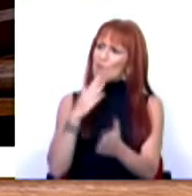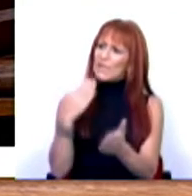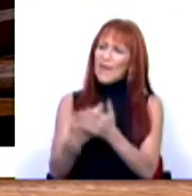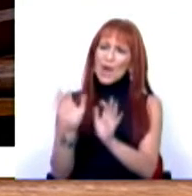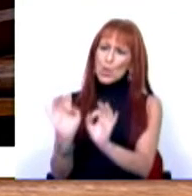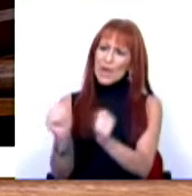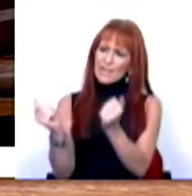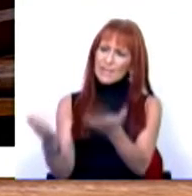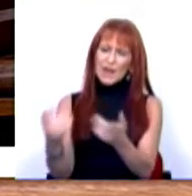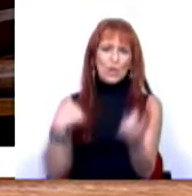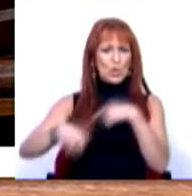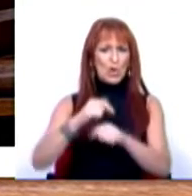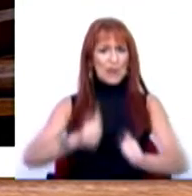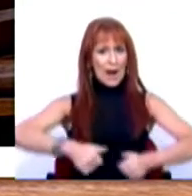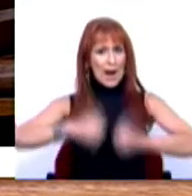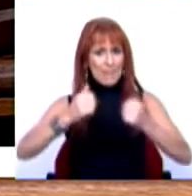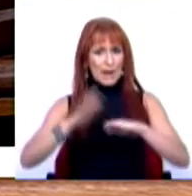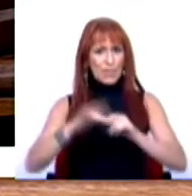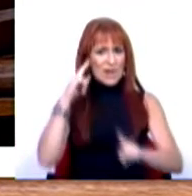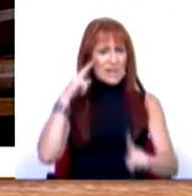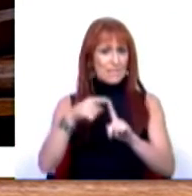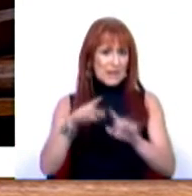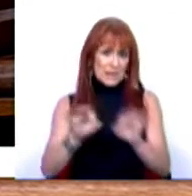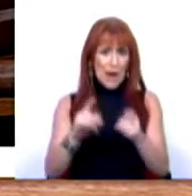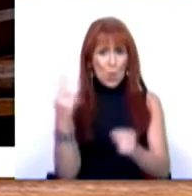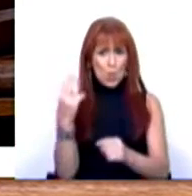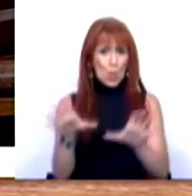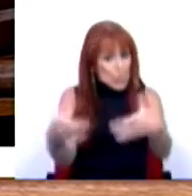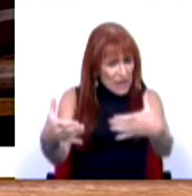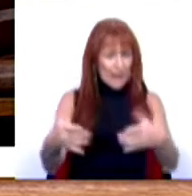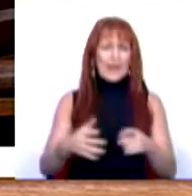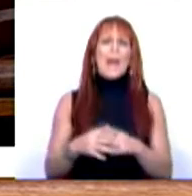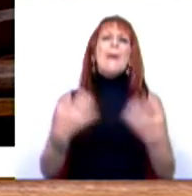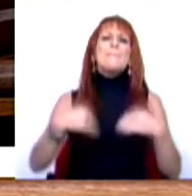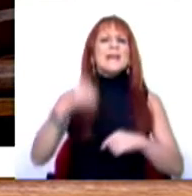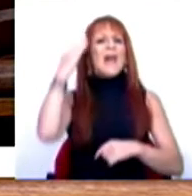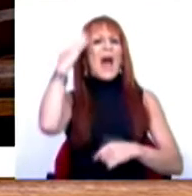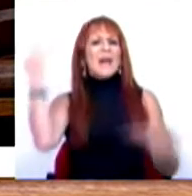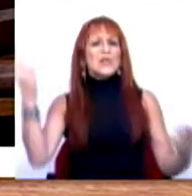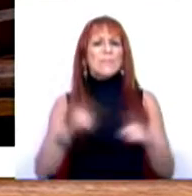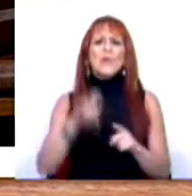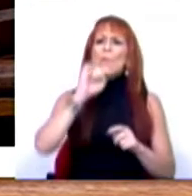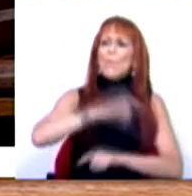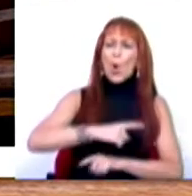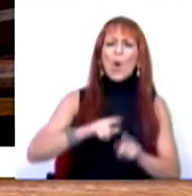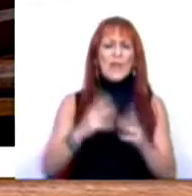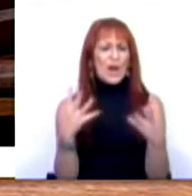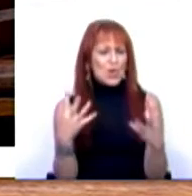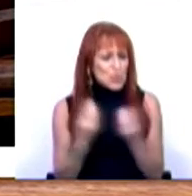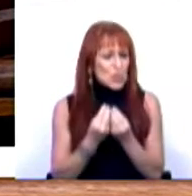esse cuidado. Todos nós ganhamos com essa missão enquanto comunidade. Porém, entendemos que podemos, em